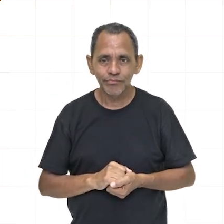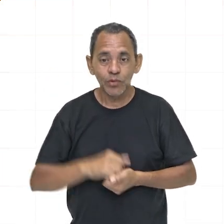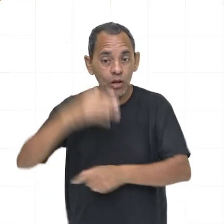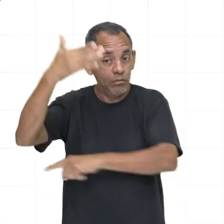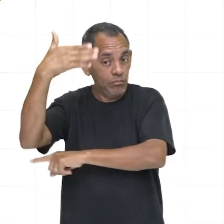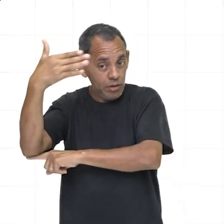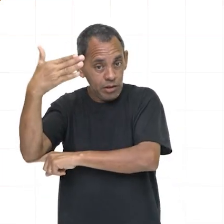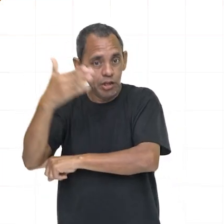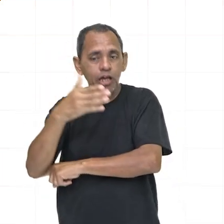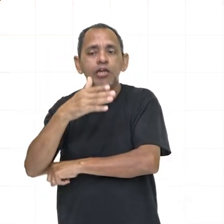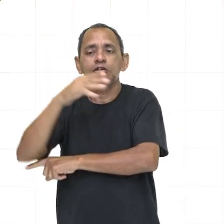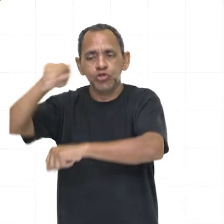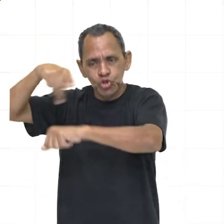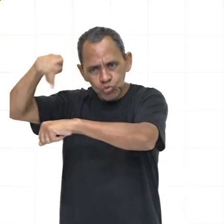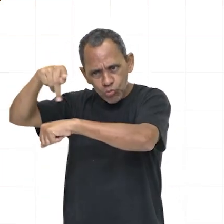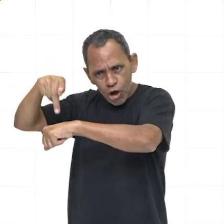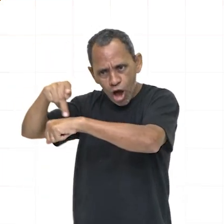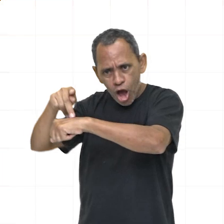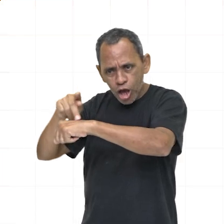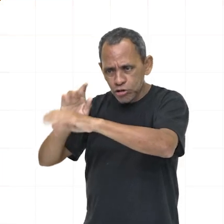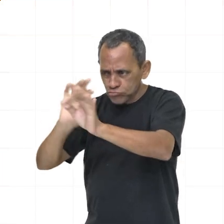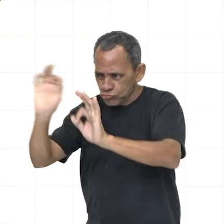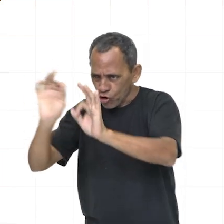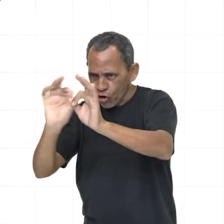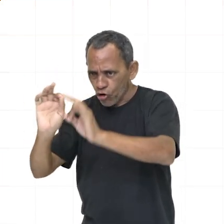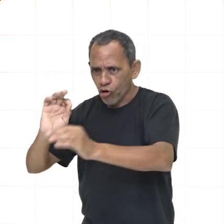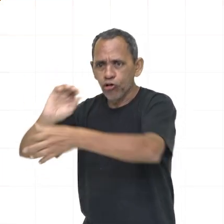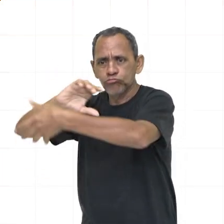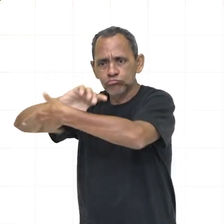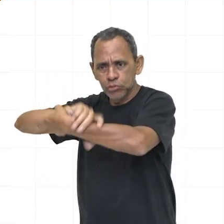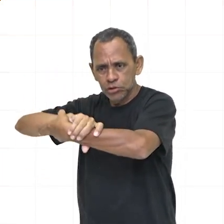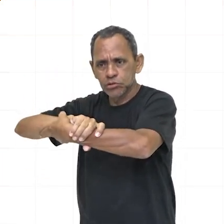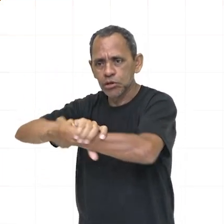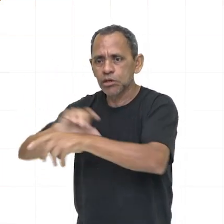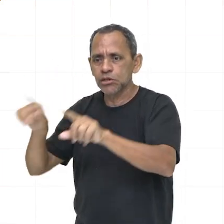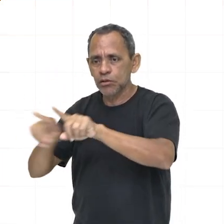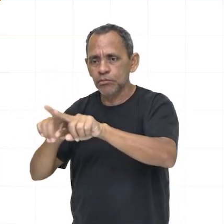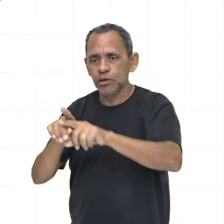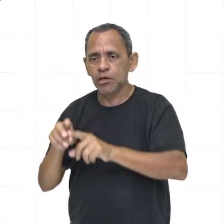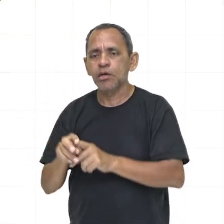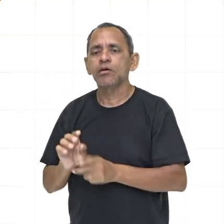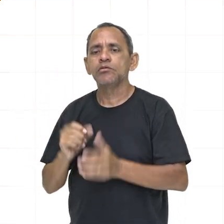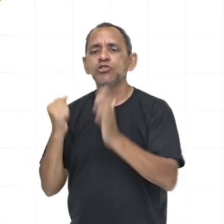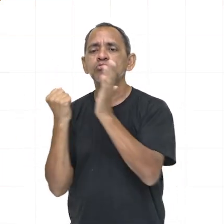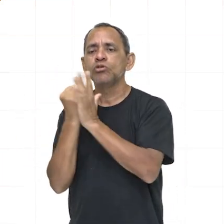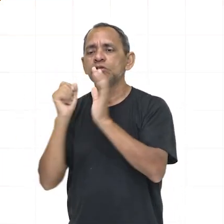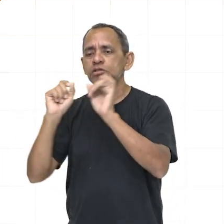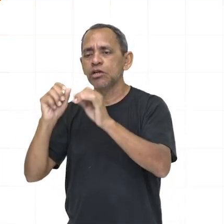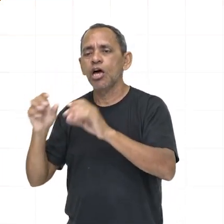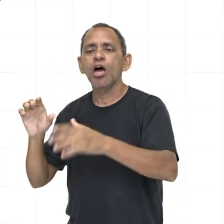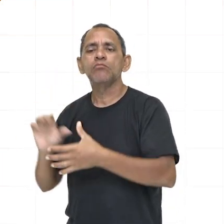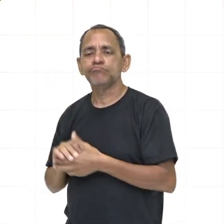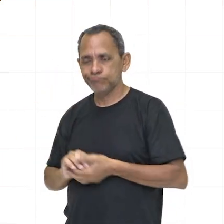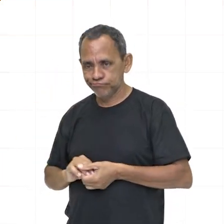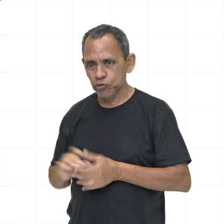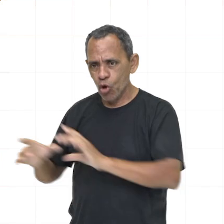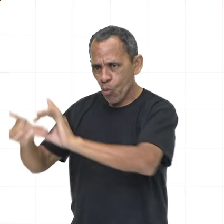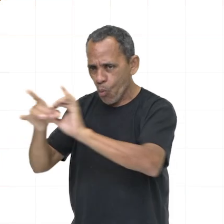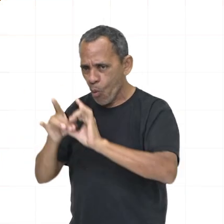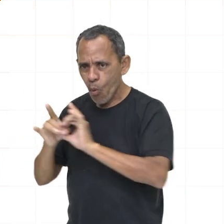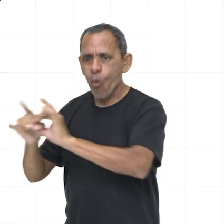países que participaram, mãos se apertando ali, simbolizando que havia uma união, um pacto, né, entre os